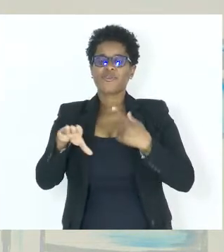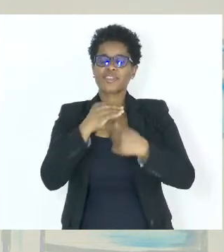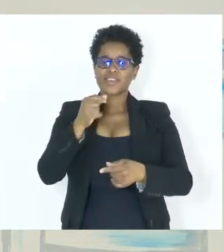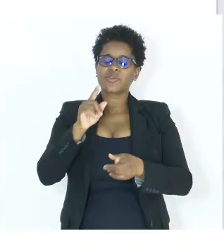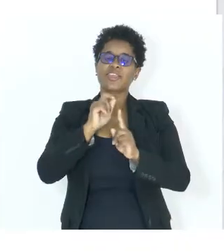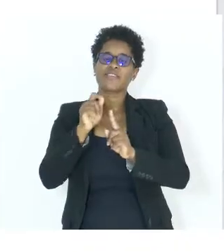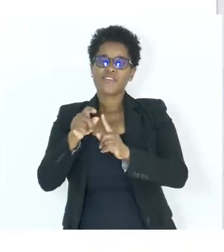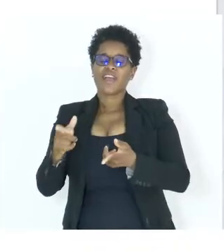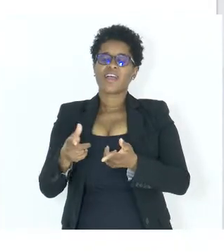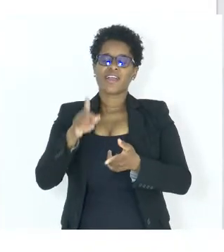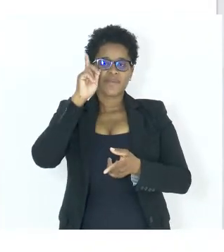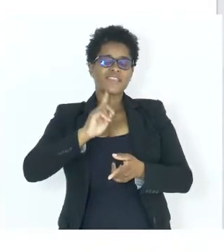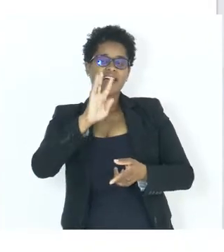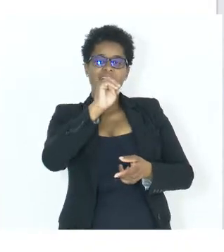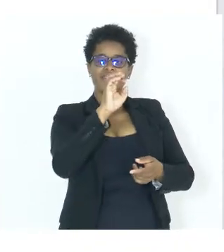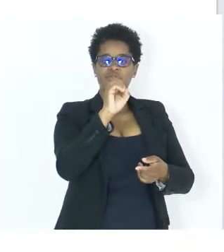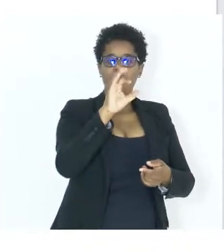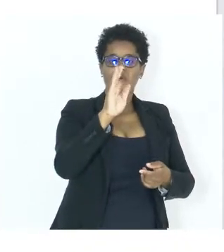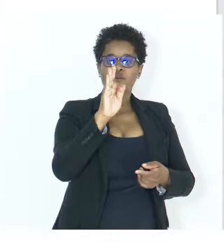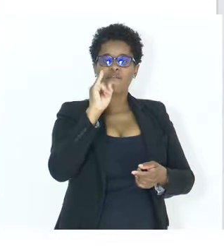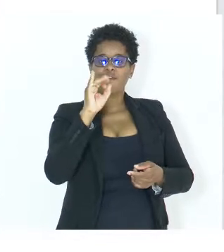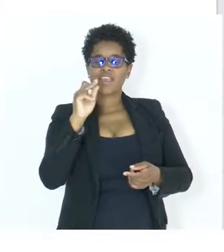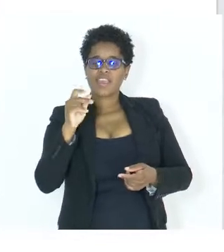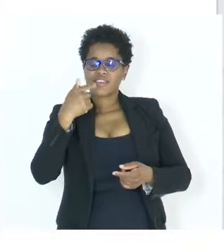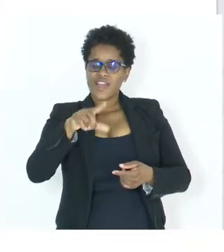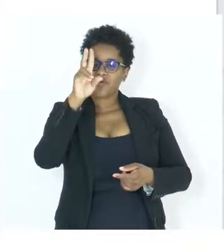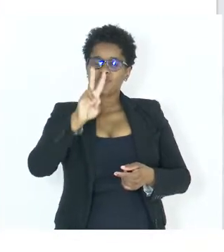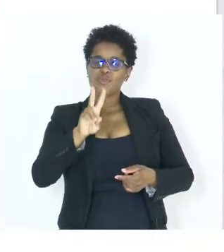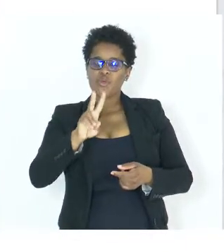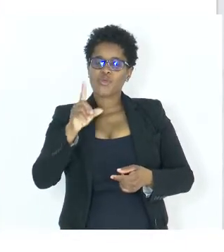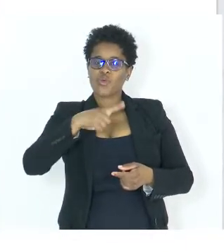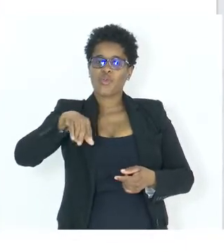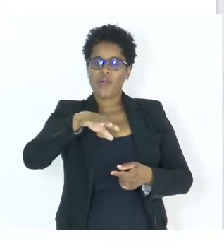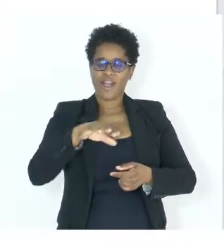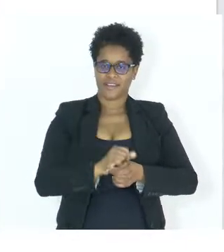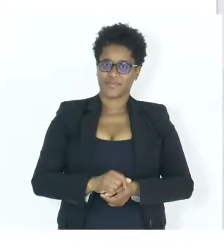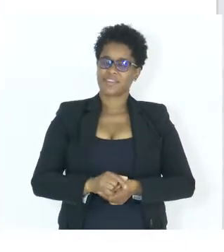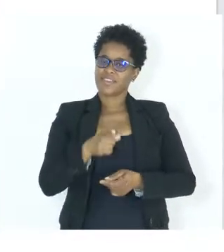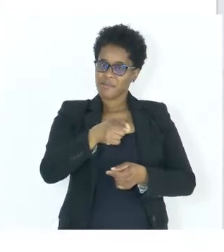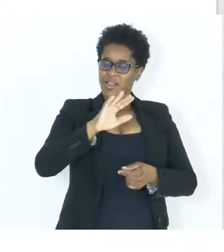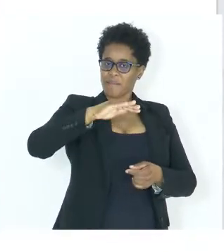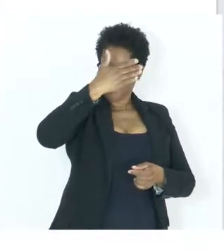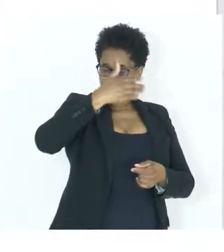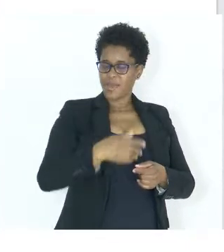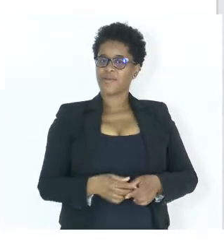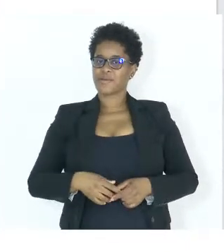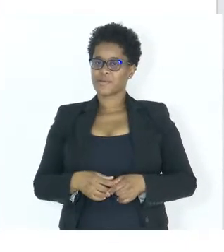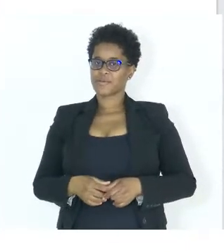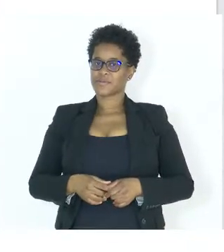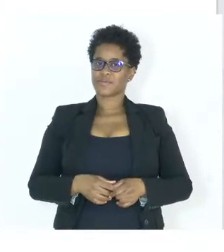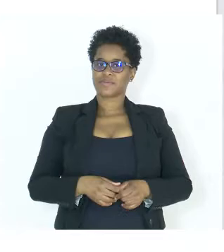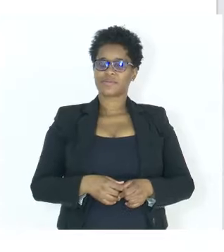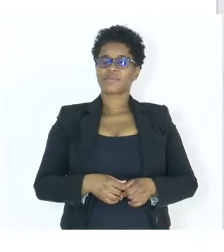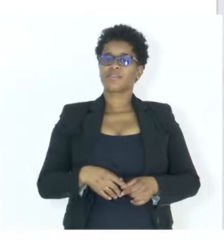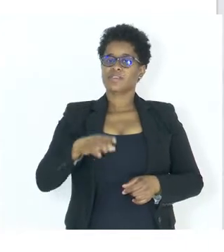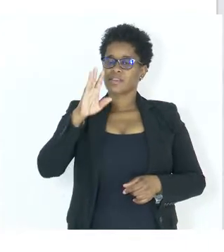conseguiu identificar? A Sofia. A Sofia está no segundo lugar. Temos o Marcos no primeiro, a Sofia no